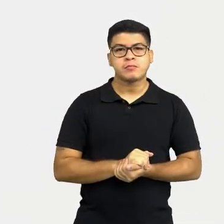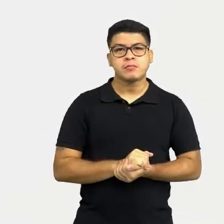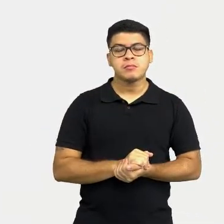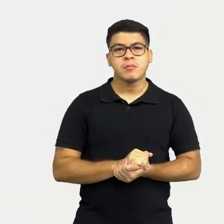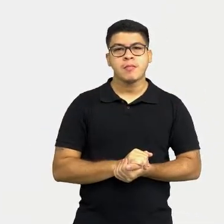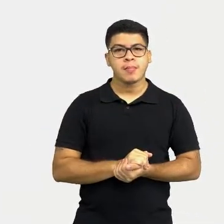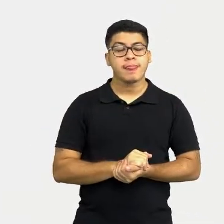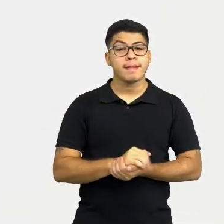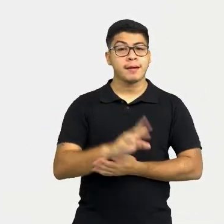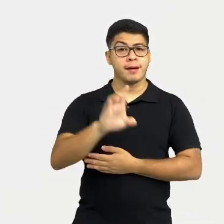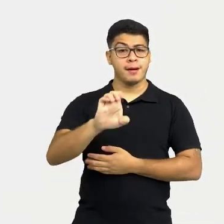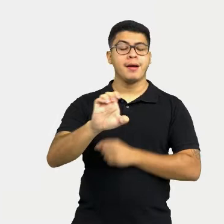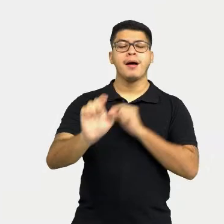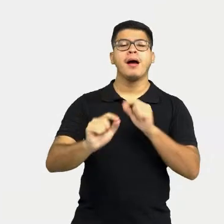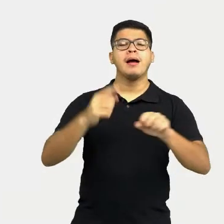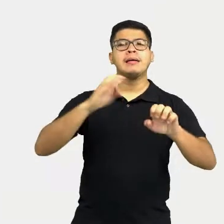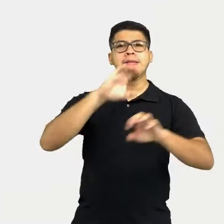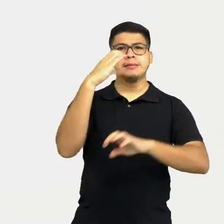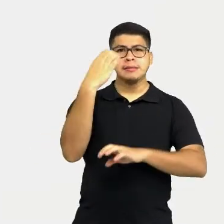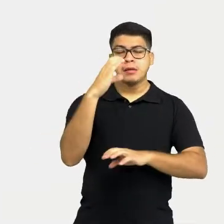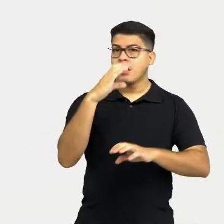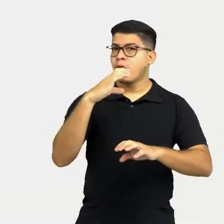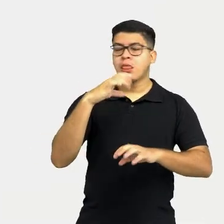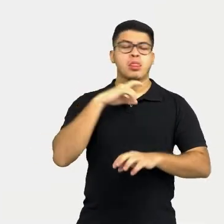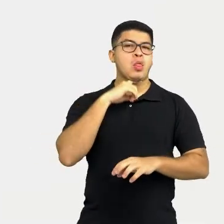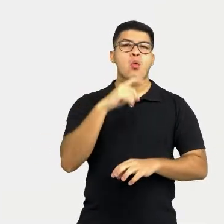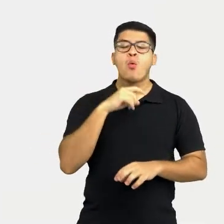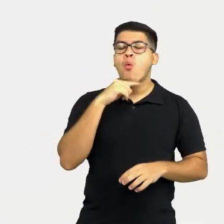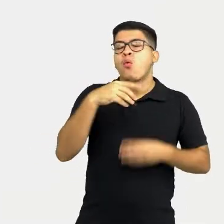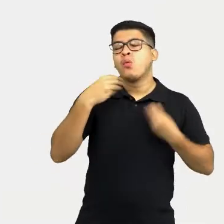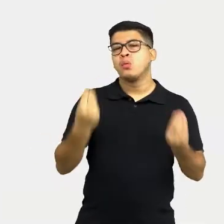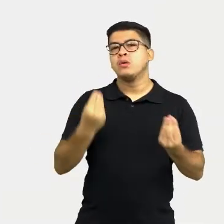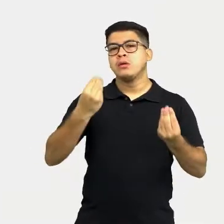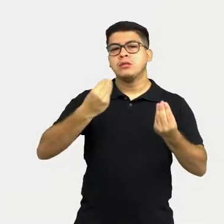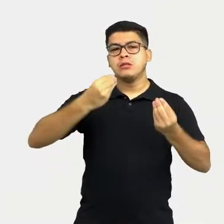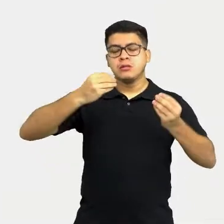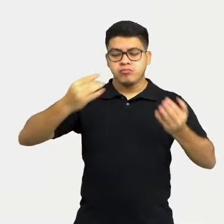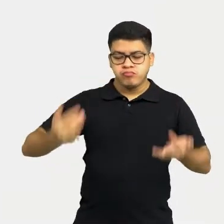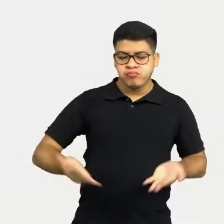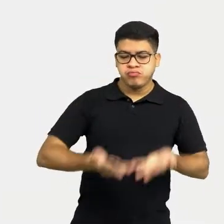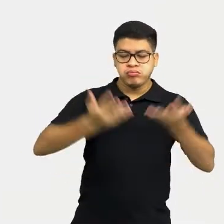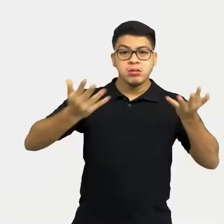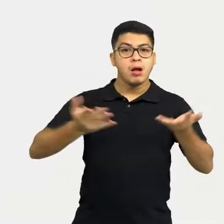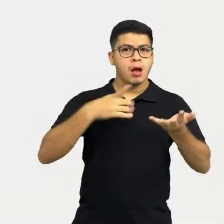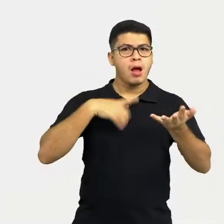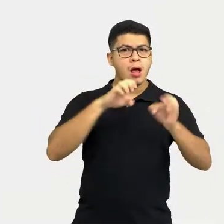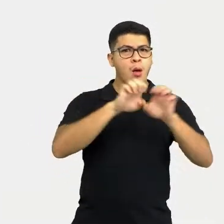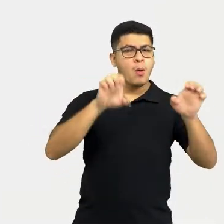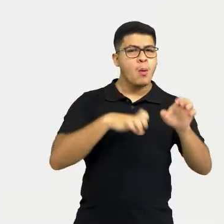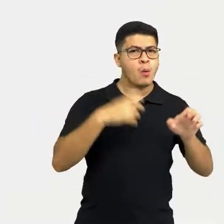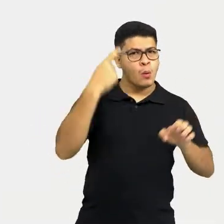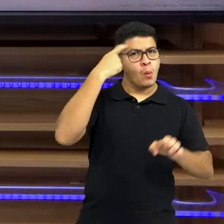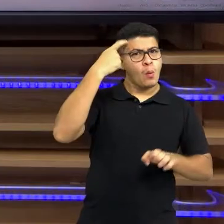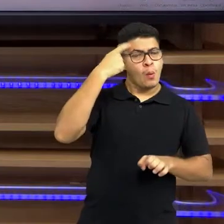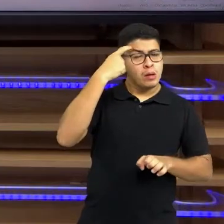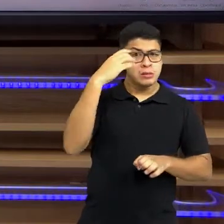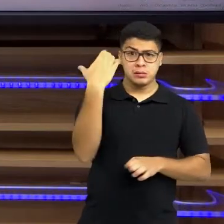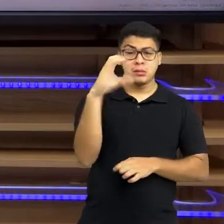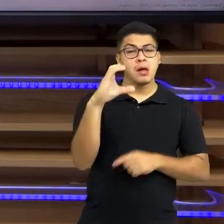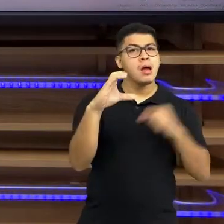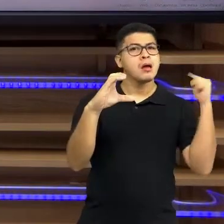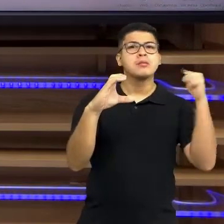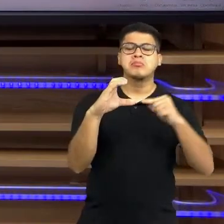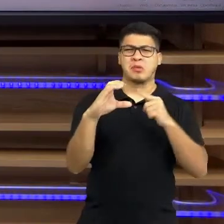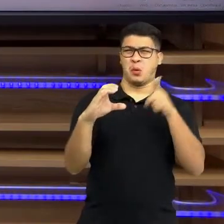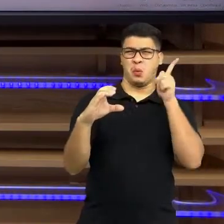ciência não conseguiu equacionar todos os problemas da convivência humana. Tá certo, tá certo. A ciência realmente